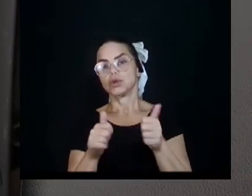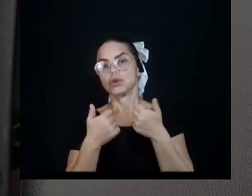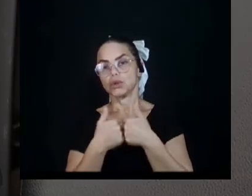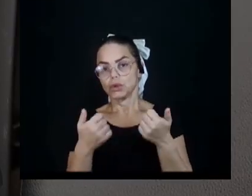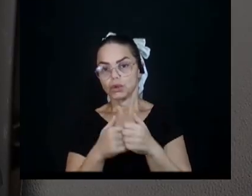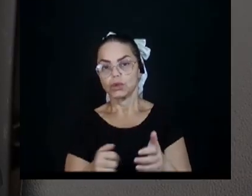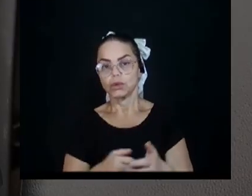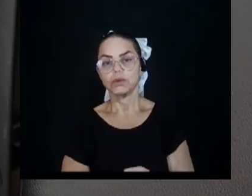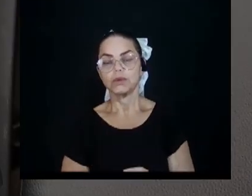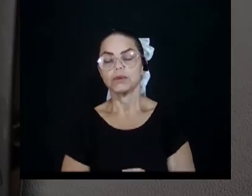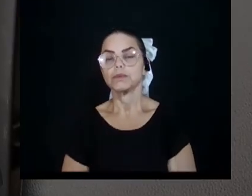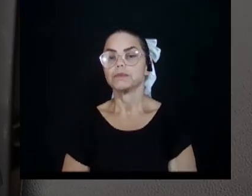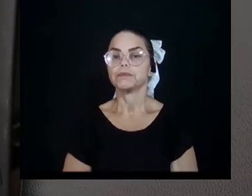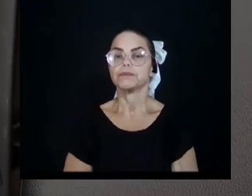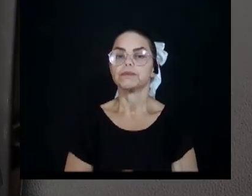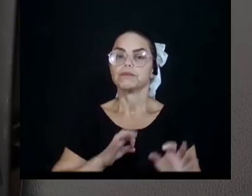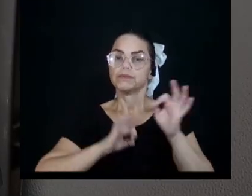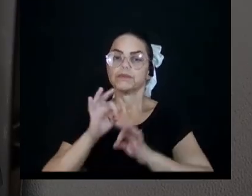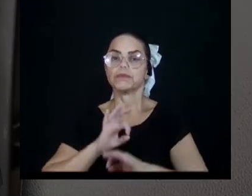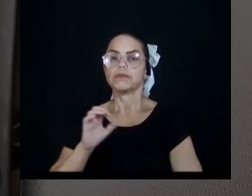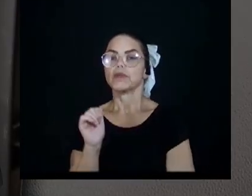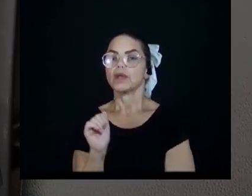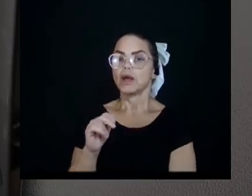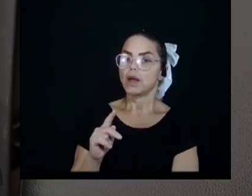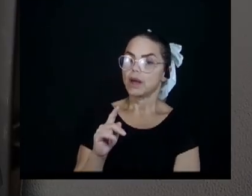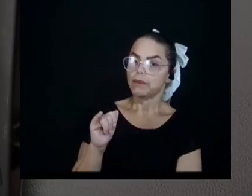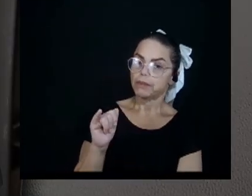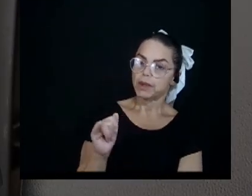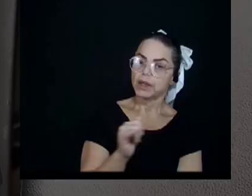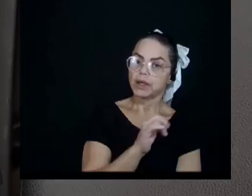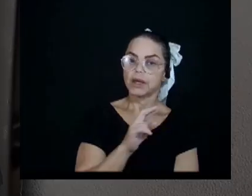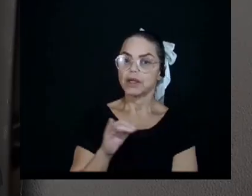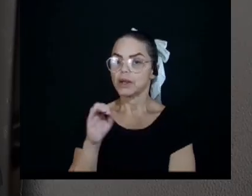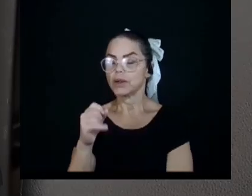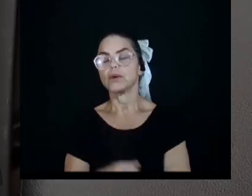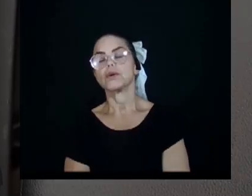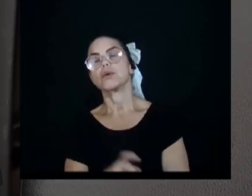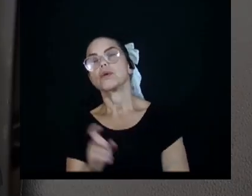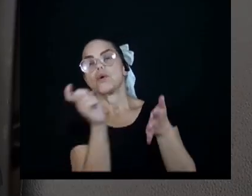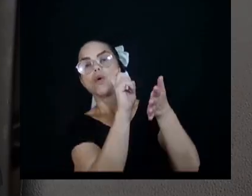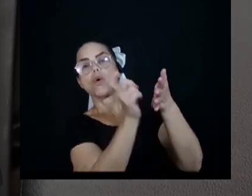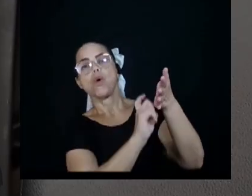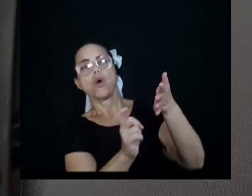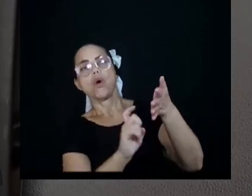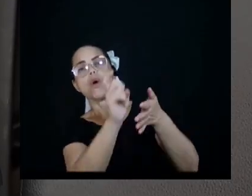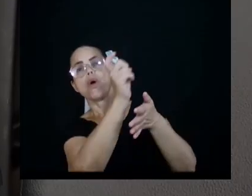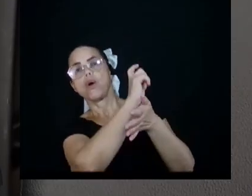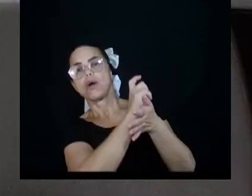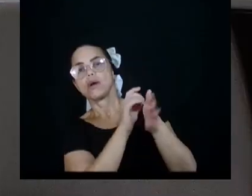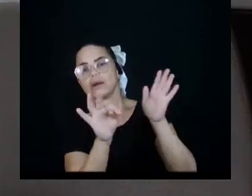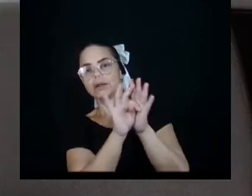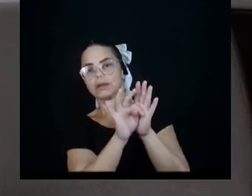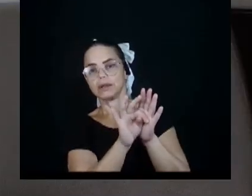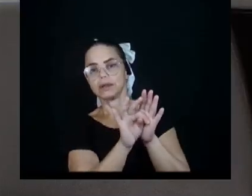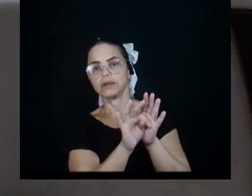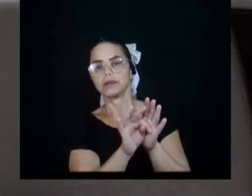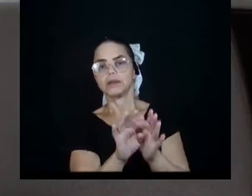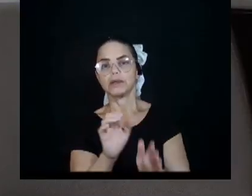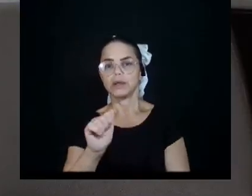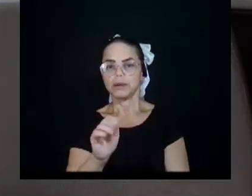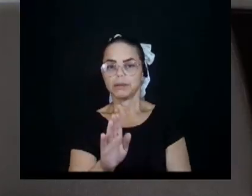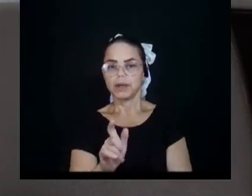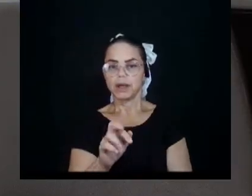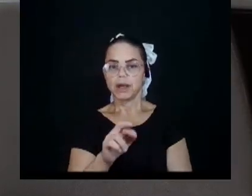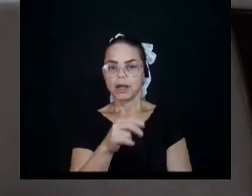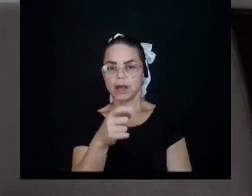Crio que nós apoiamos foi um grande painel, grafite que foi feito lá no terminal de Barão Geraldo, terminal de ônibus.